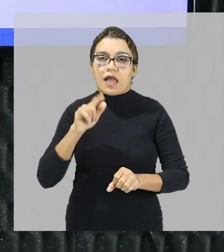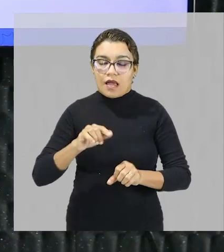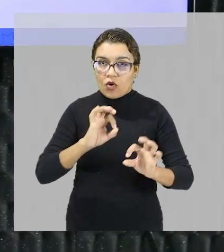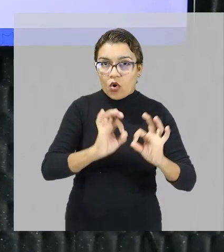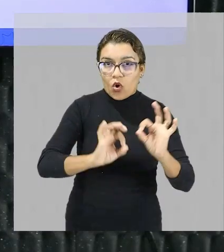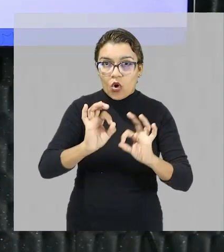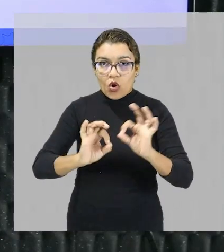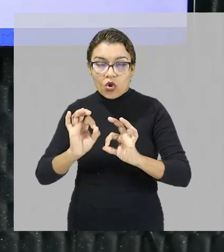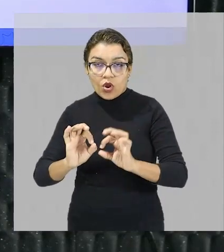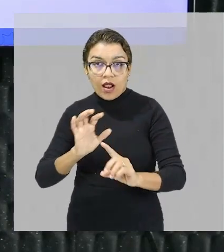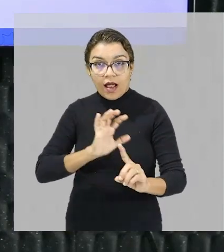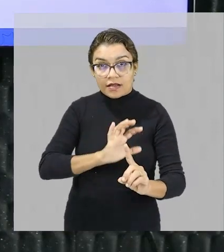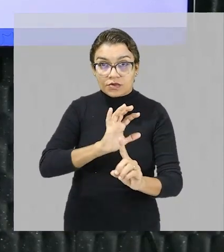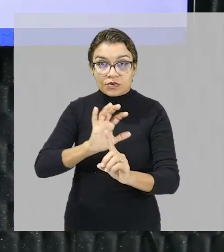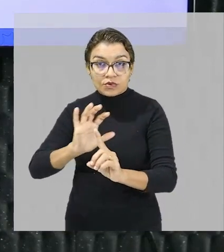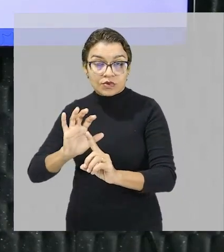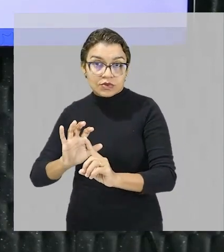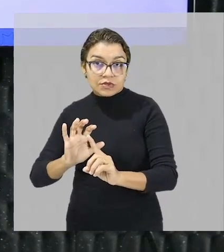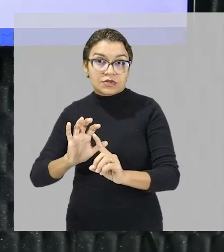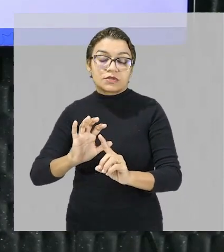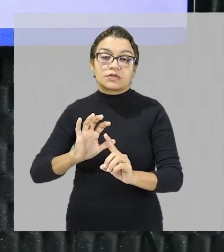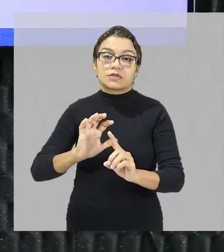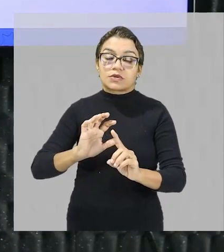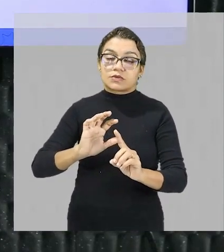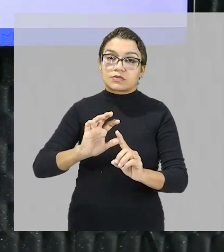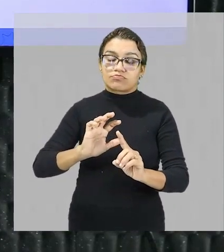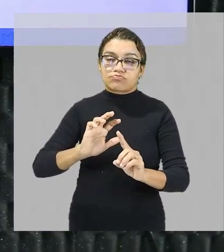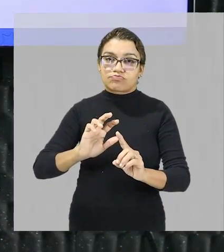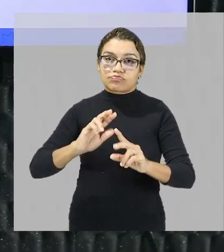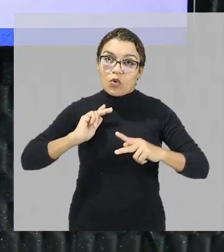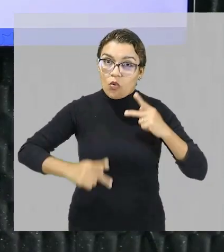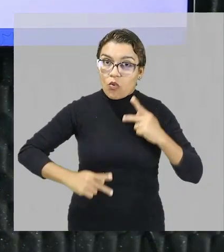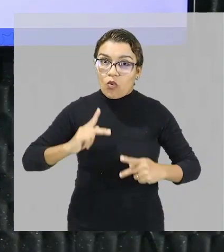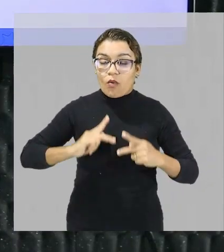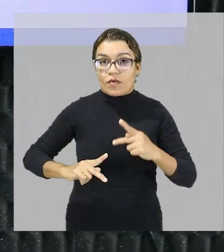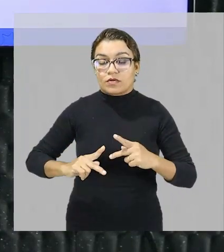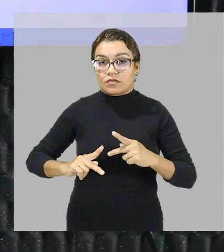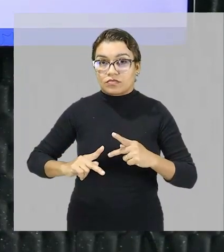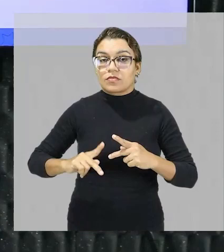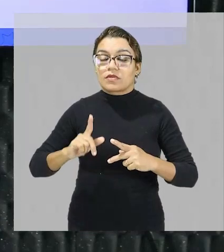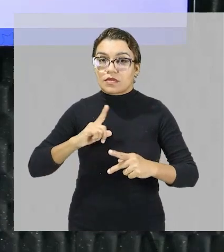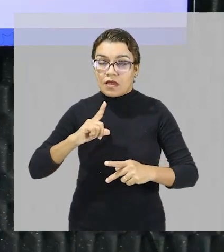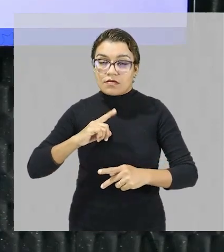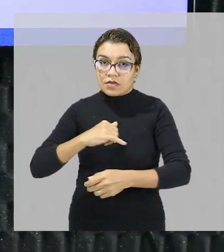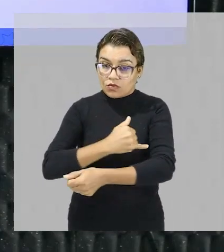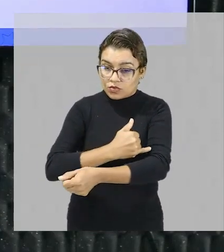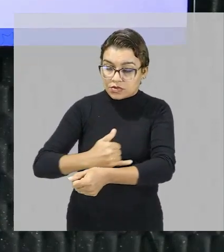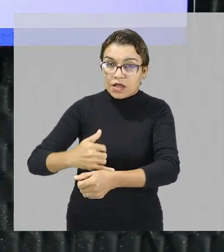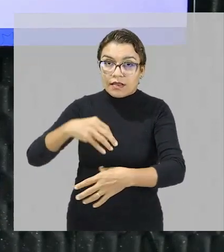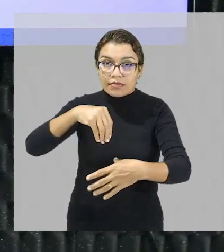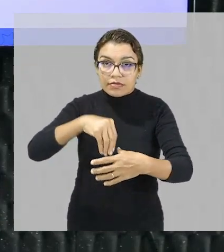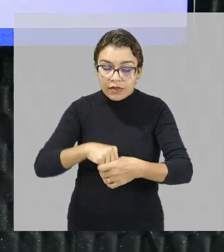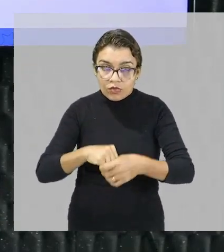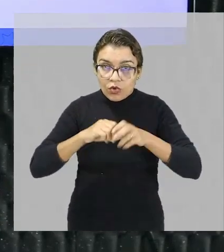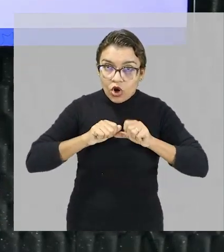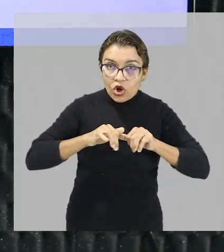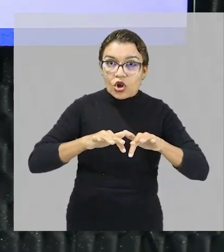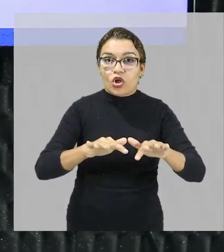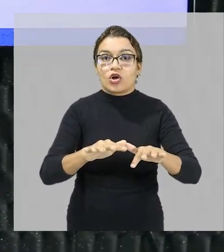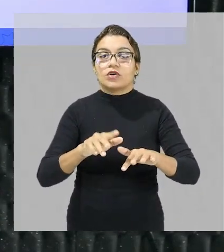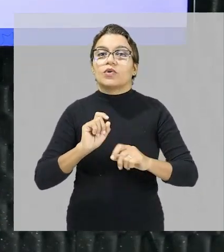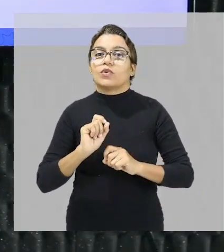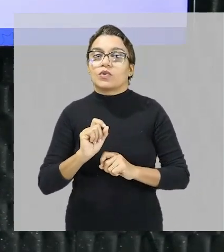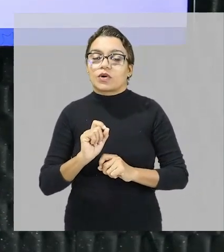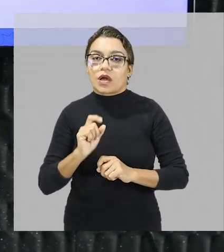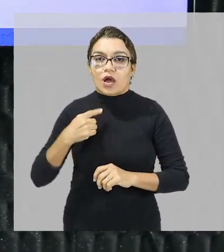ação hormonal, tá? São hormônios, ou seja, substâncias que são liberadas na corrente sanguínea que vão fazer com